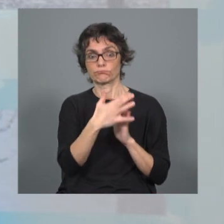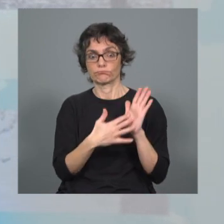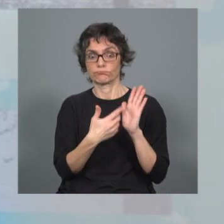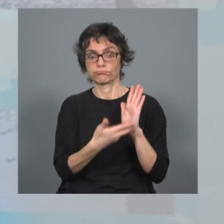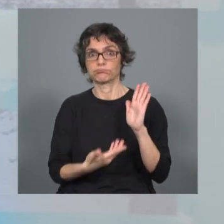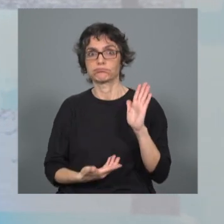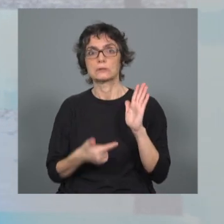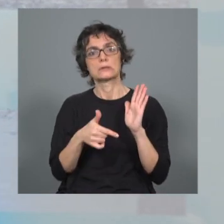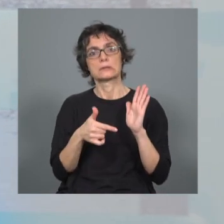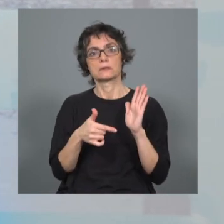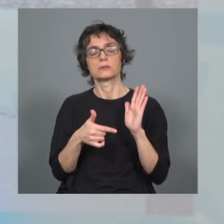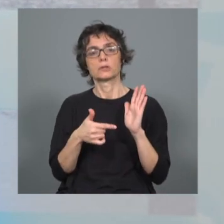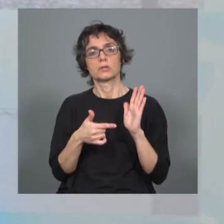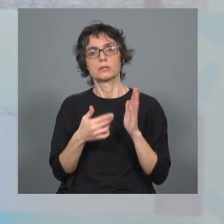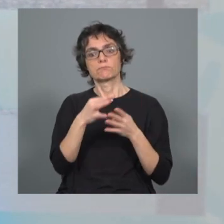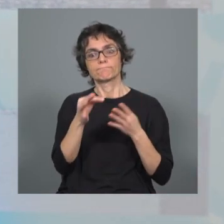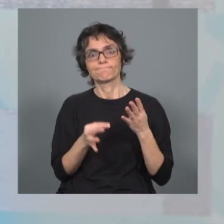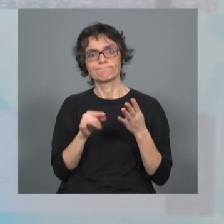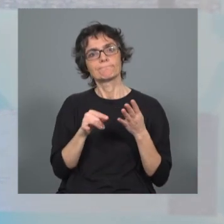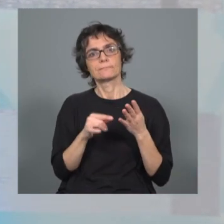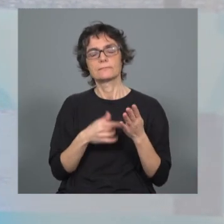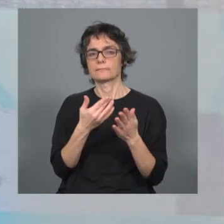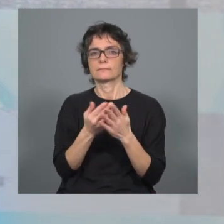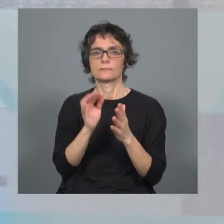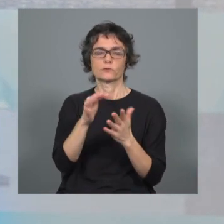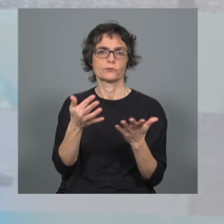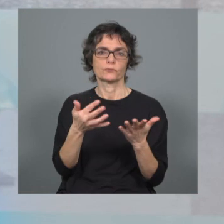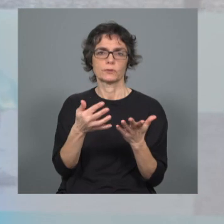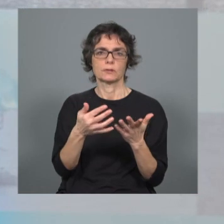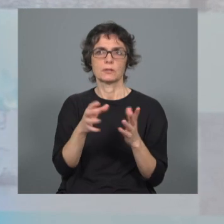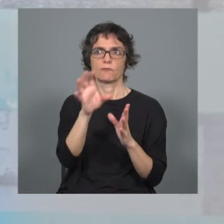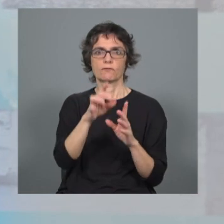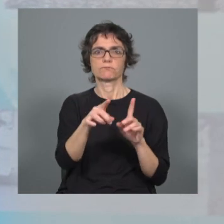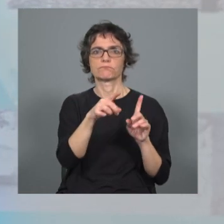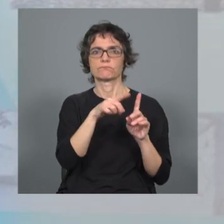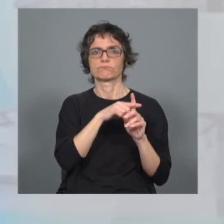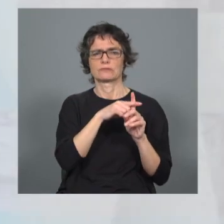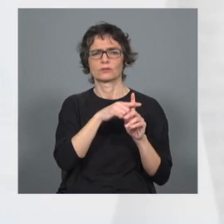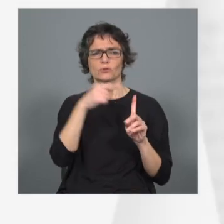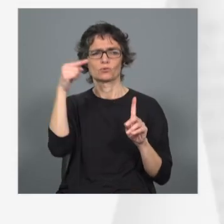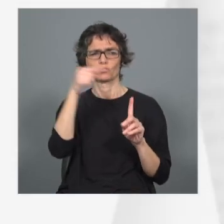que, enfim, de alguma forma conflui nesse crucifica-o que é gritado pelo povo.